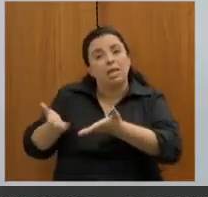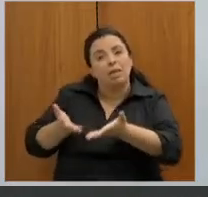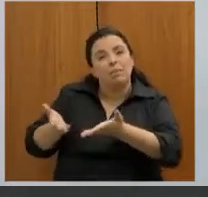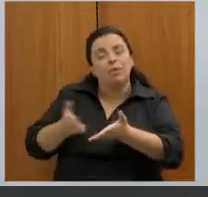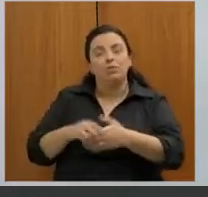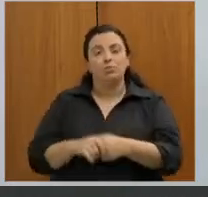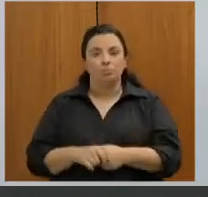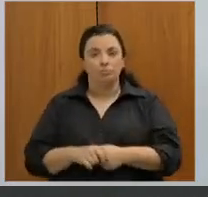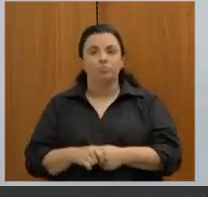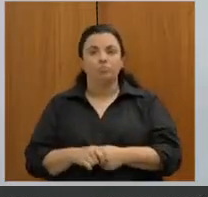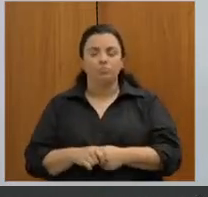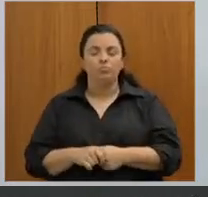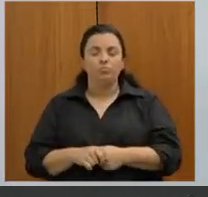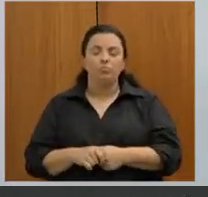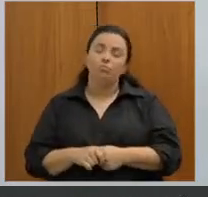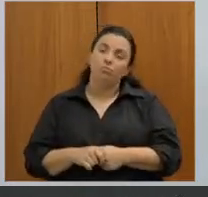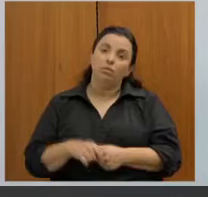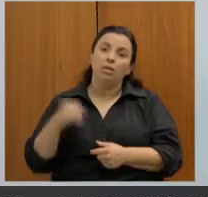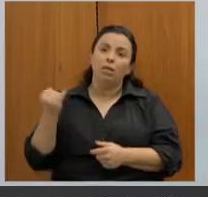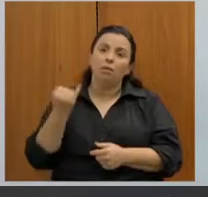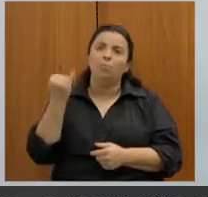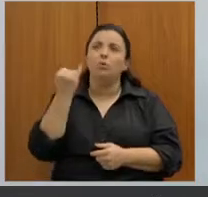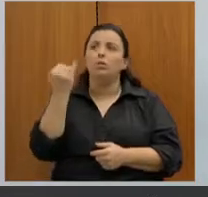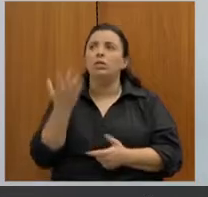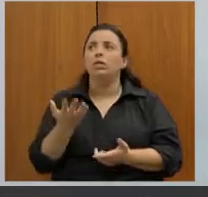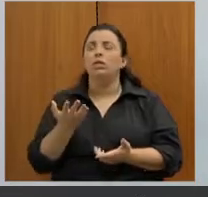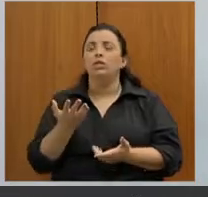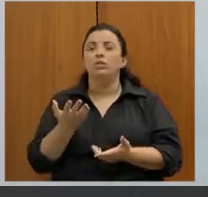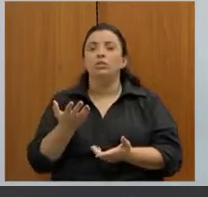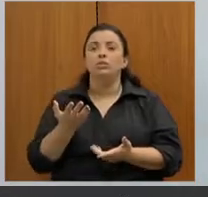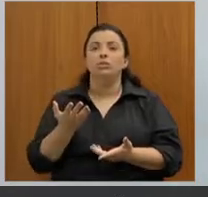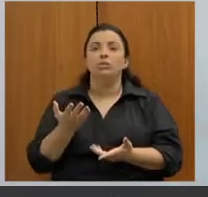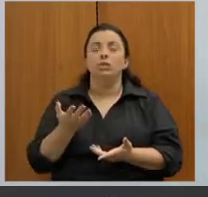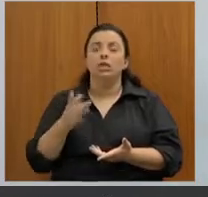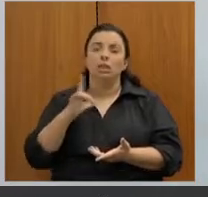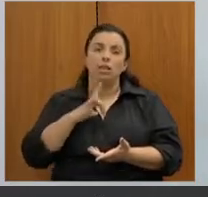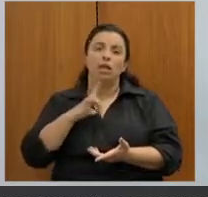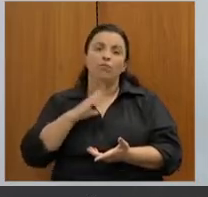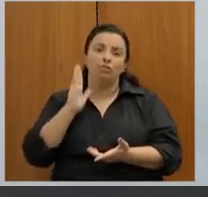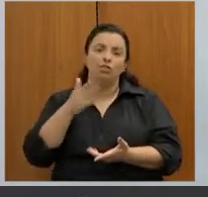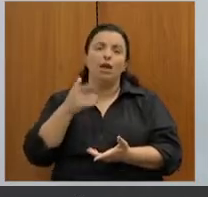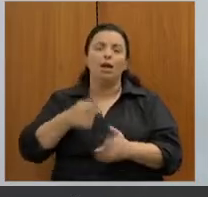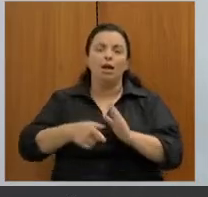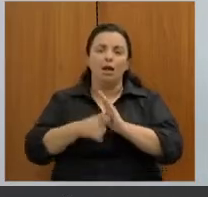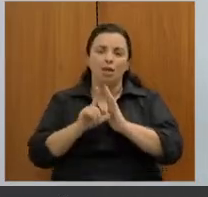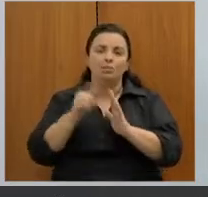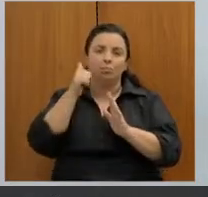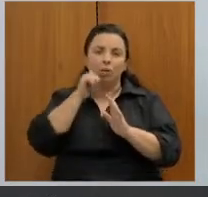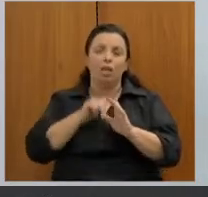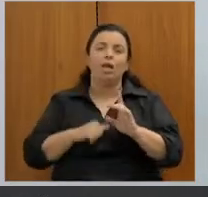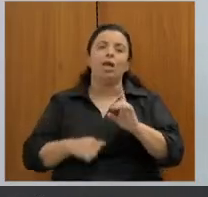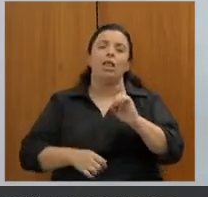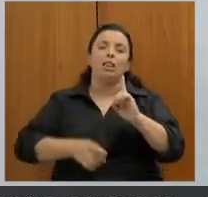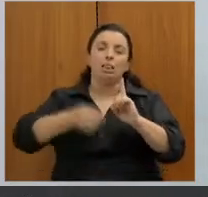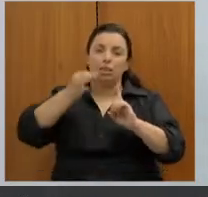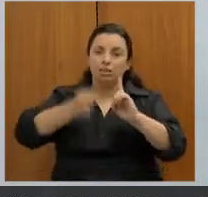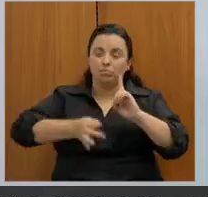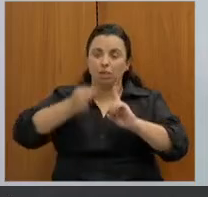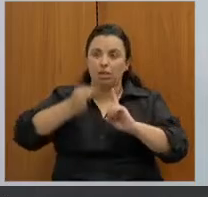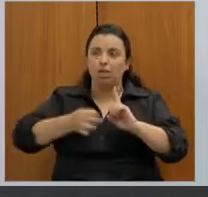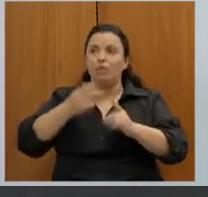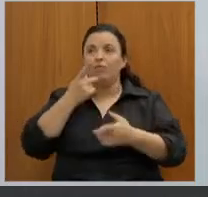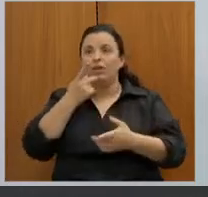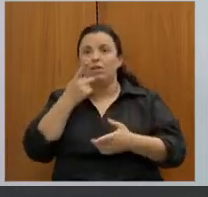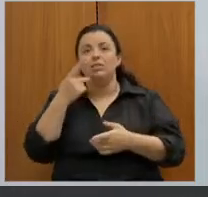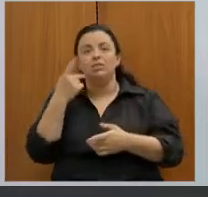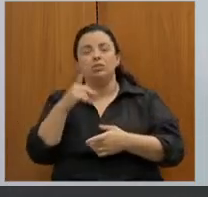e nós tivemos e a desembargadora né dizendo projetos né do Tribunal